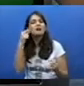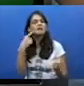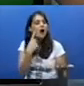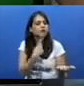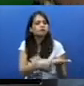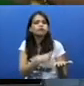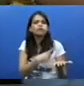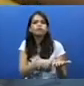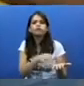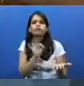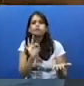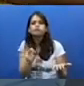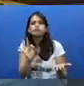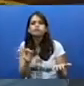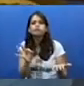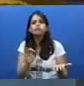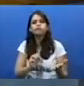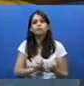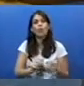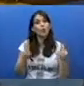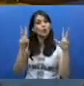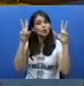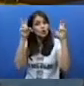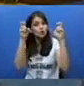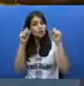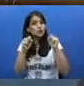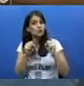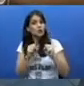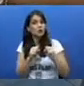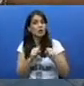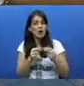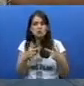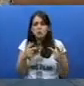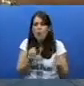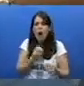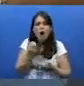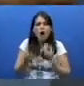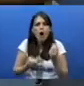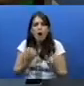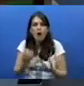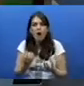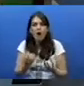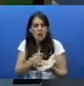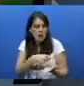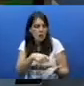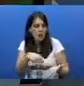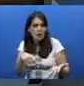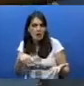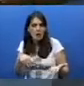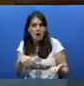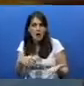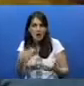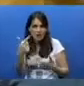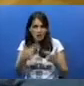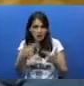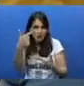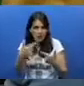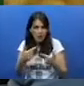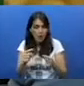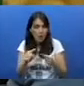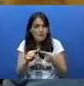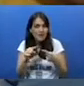o título de acordo com o assunto que você está escrevendo? A estrutura do texto. O texto